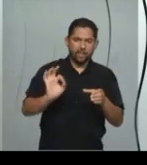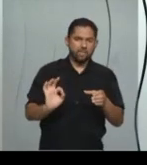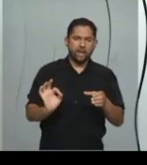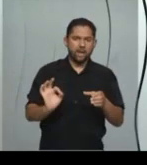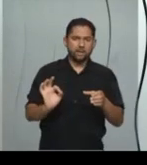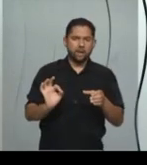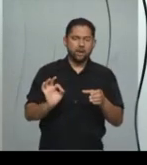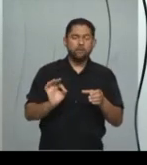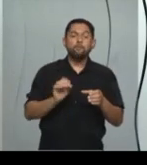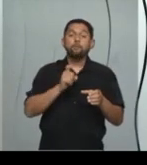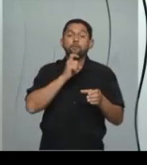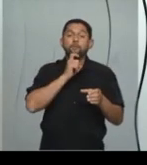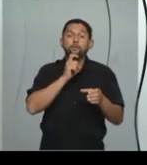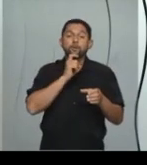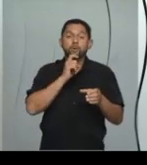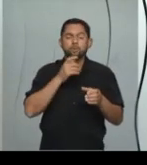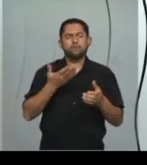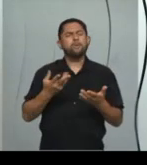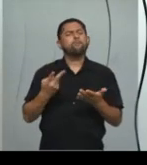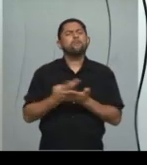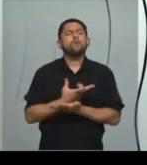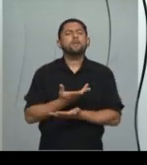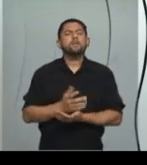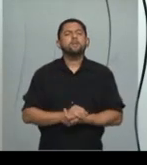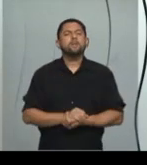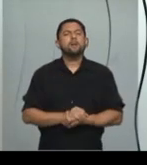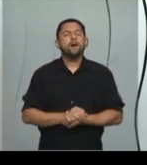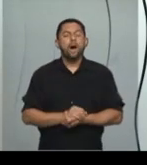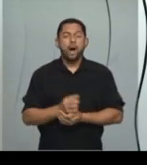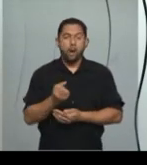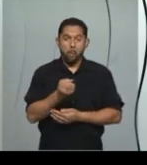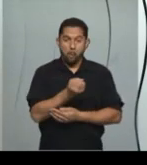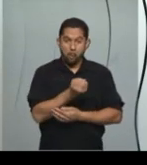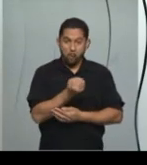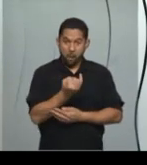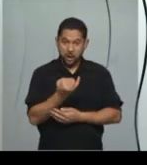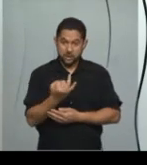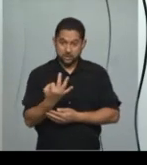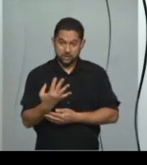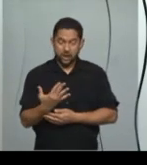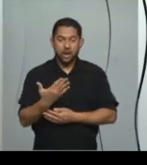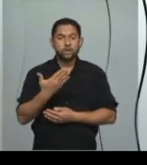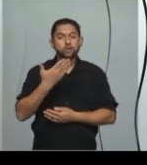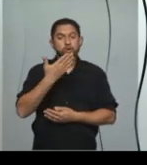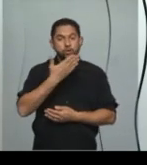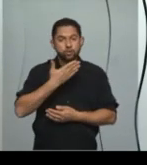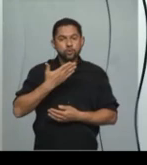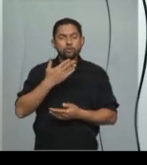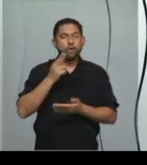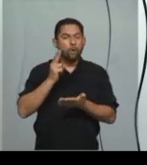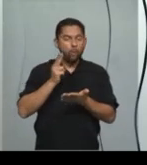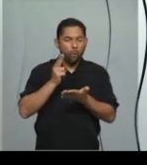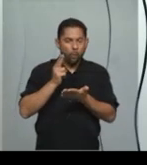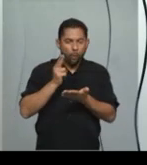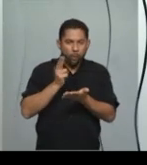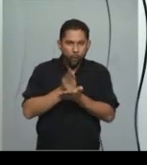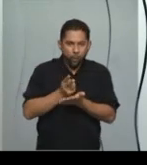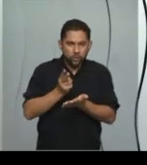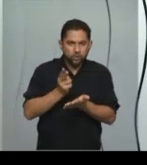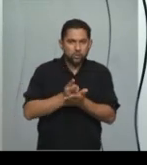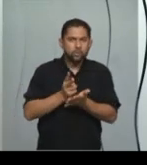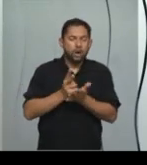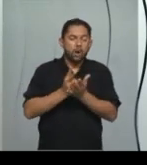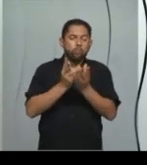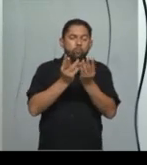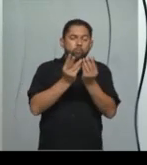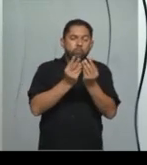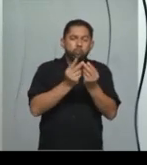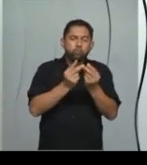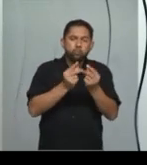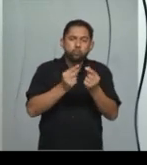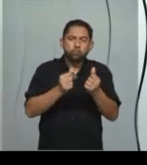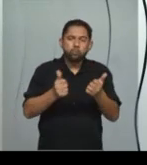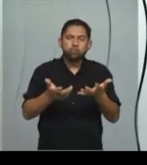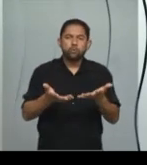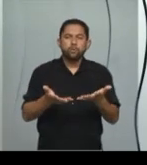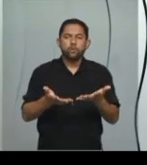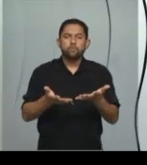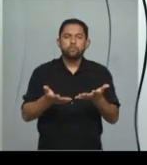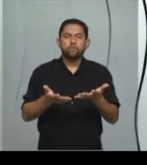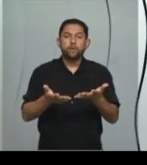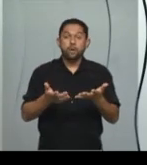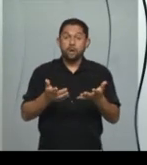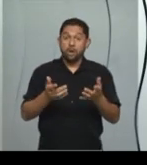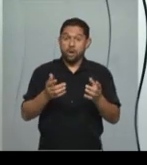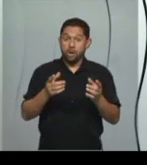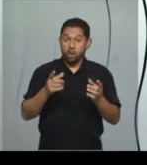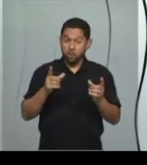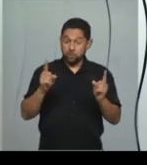Aquela quantidade de açúcar, ela vai continuar dissolvida, mesmo que o sistema agora tenha